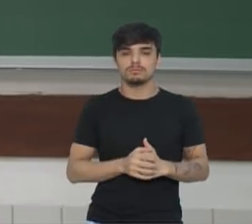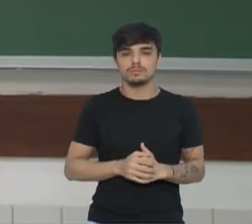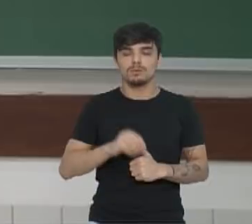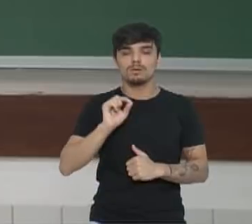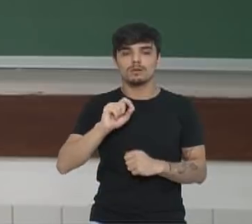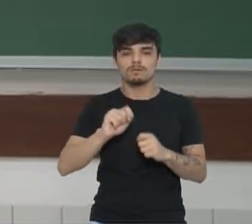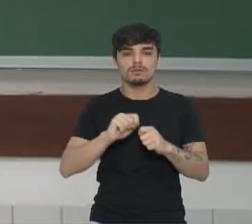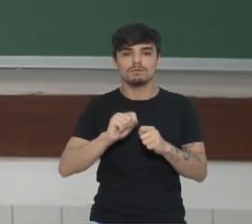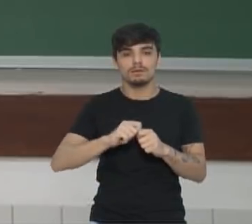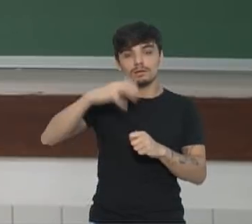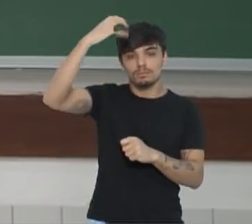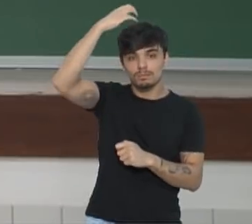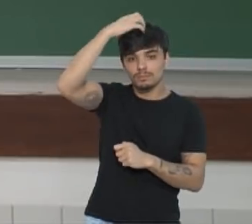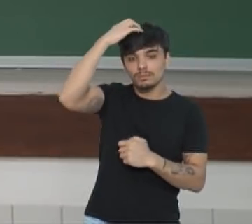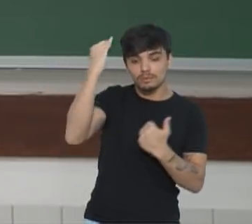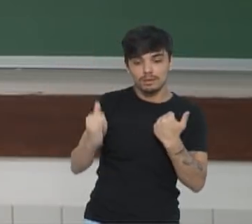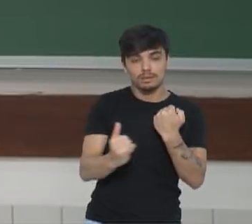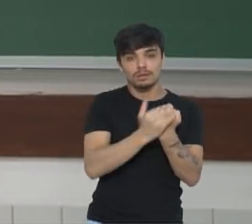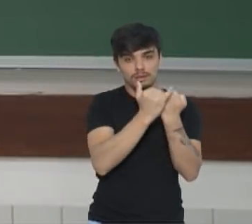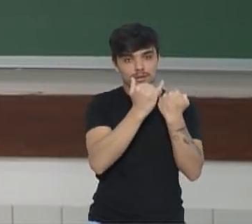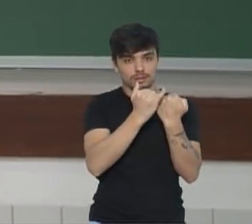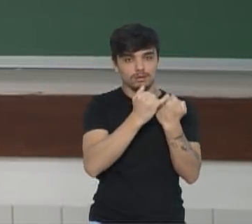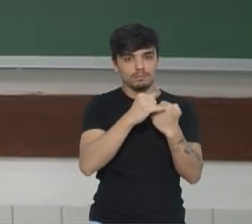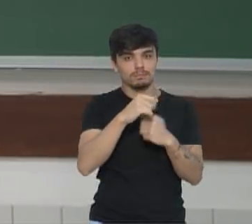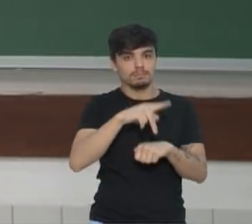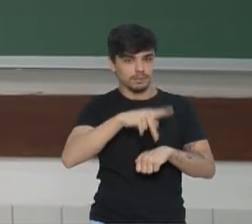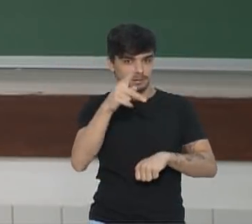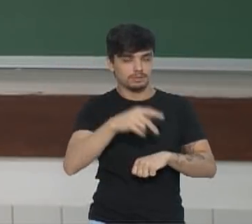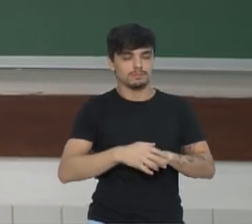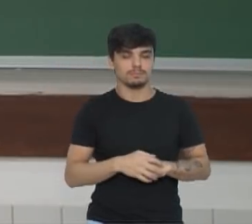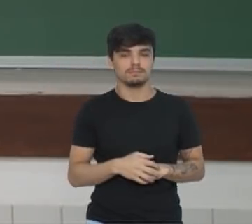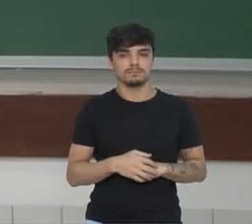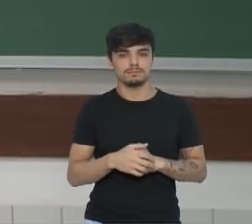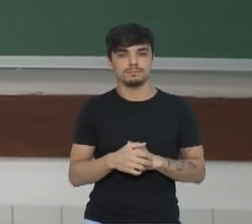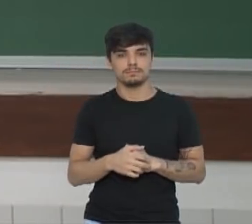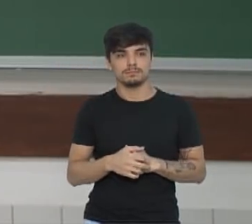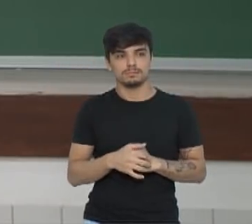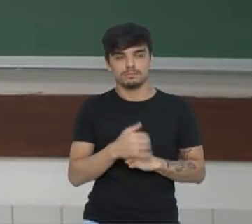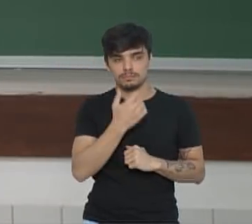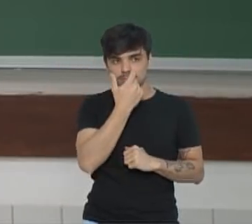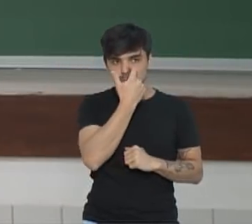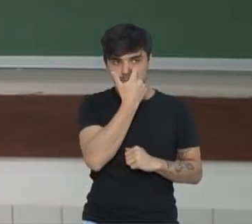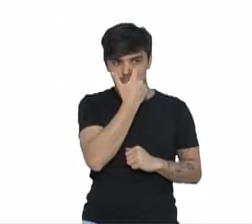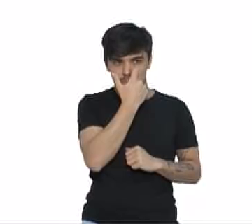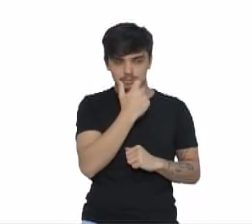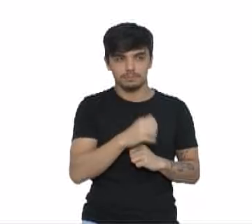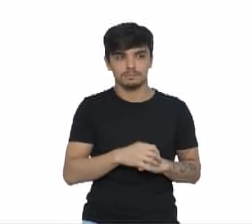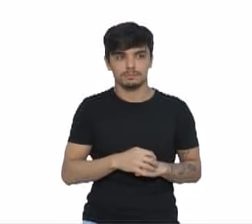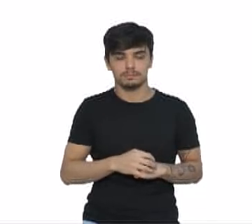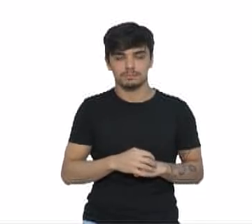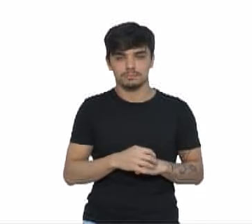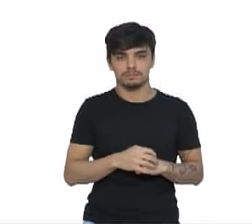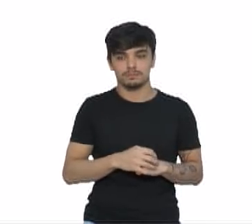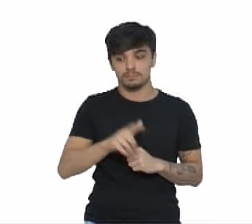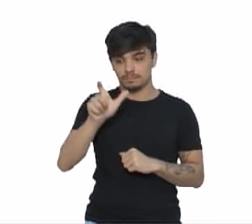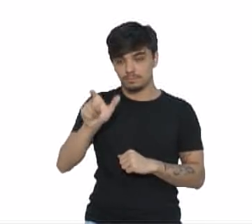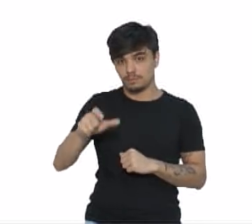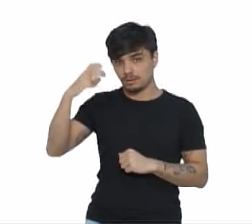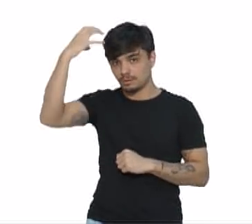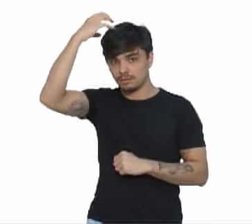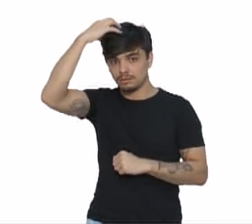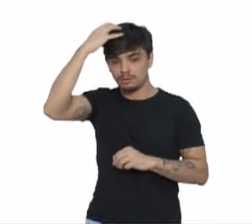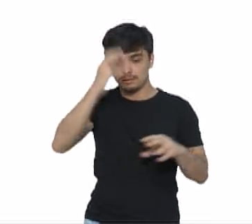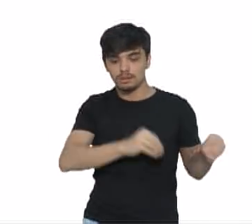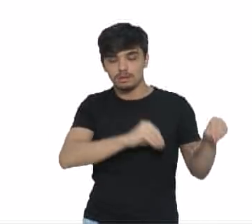você faz quando o rei trai o país em um momento de guerra, certo? Então ele vai ser levado para o palácio e lá ele é